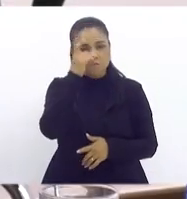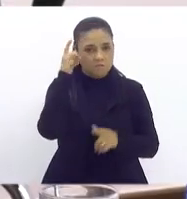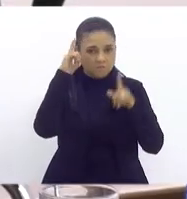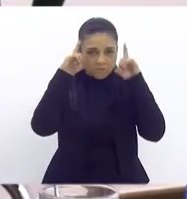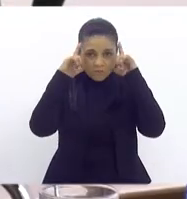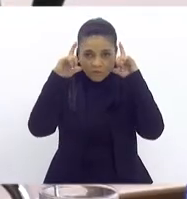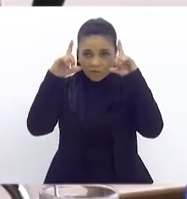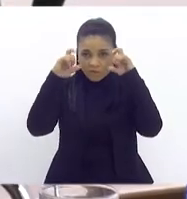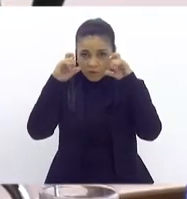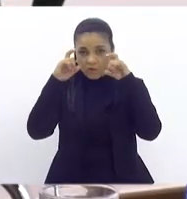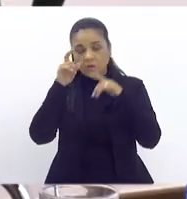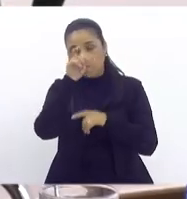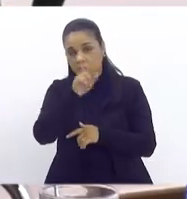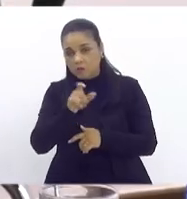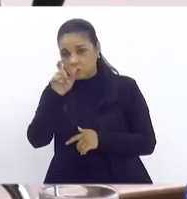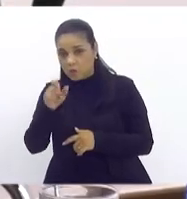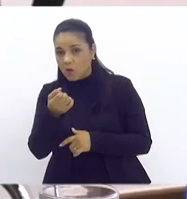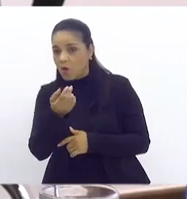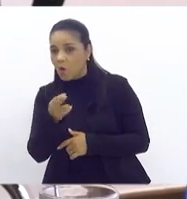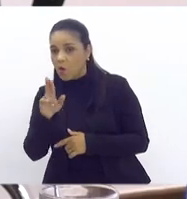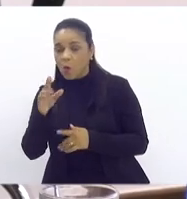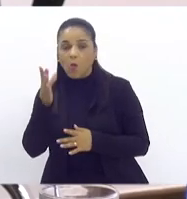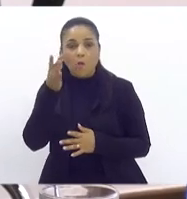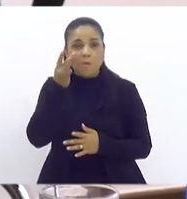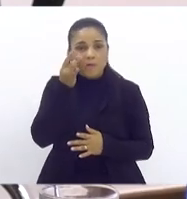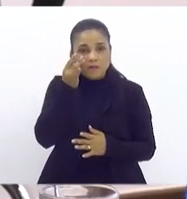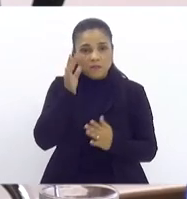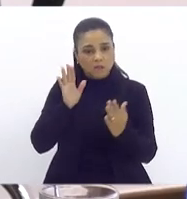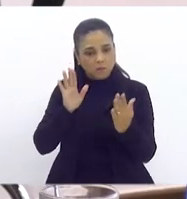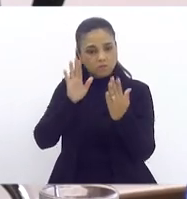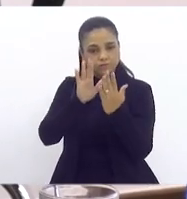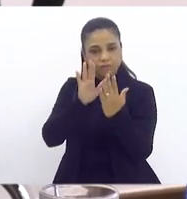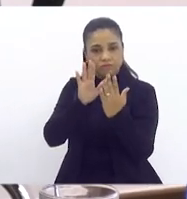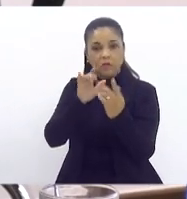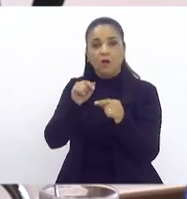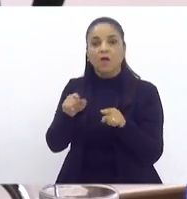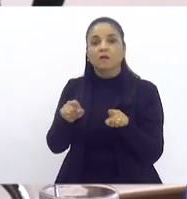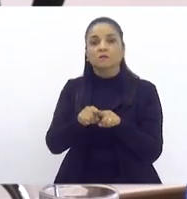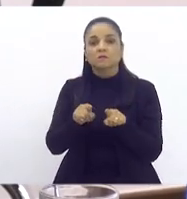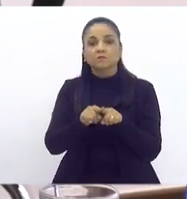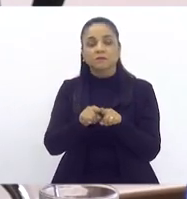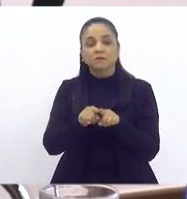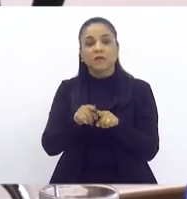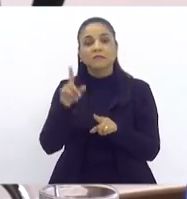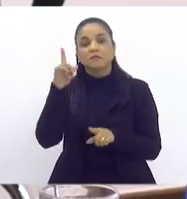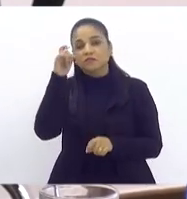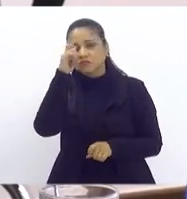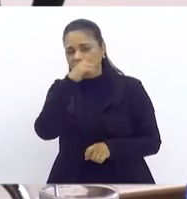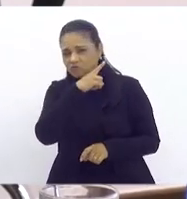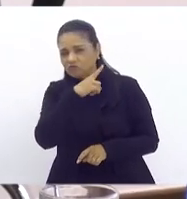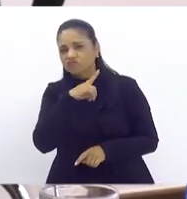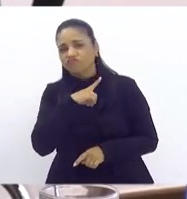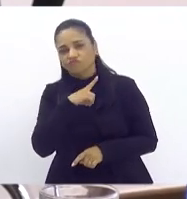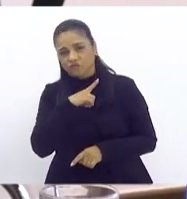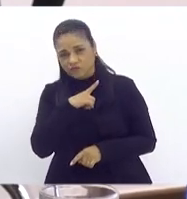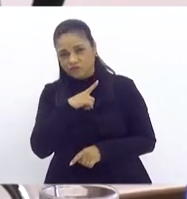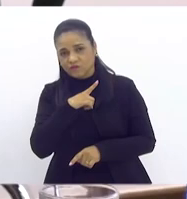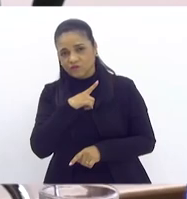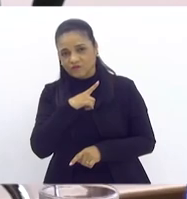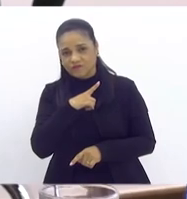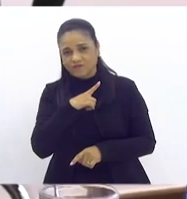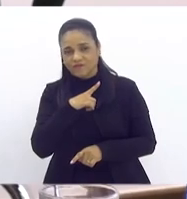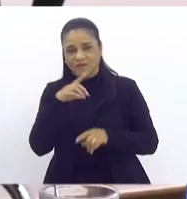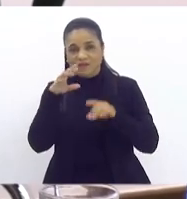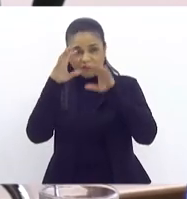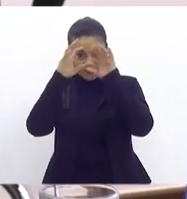n seja por fotografia seja presencial agora há uma dificuldade enorme dessa jurisprudência do